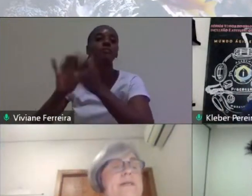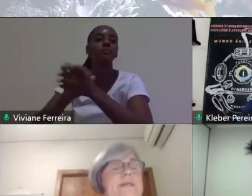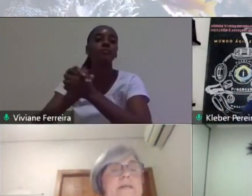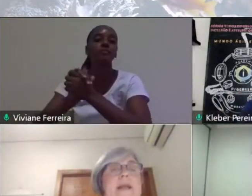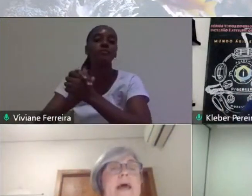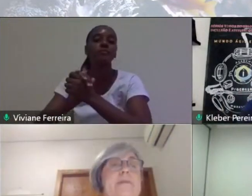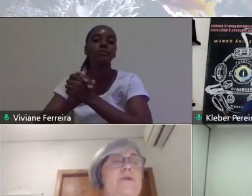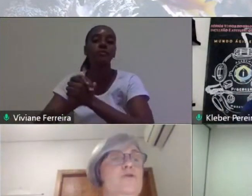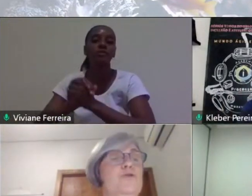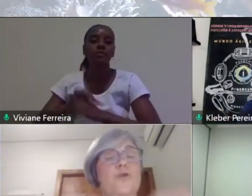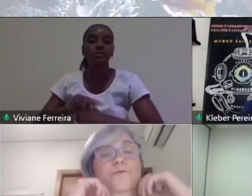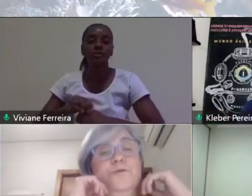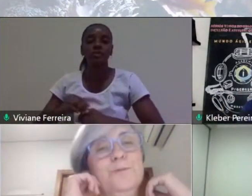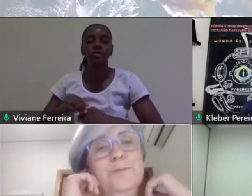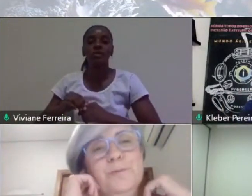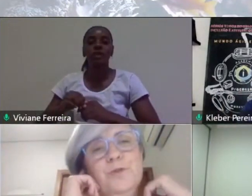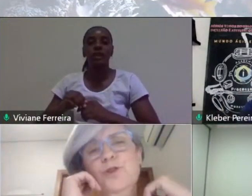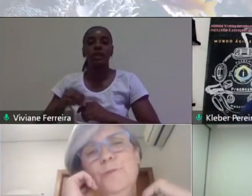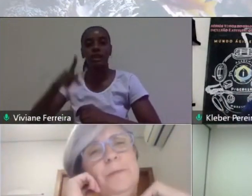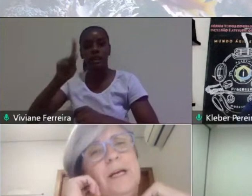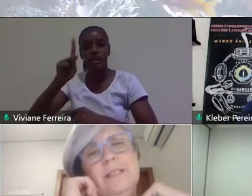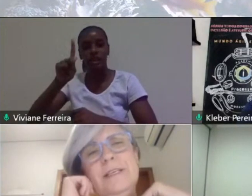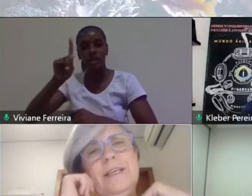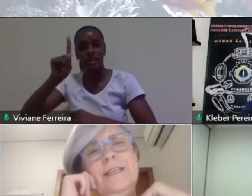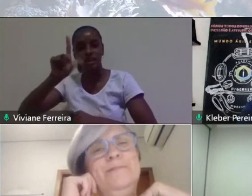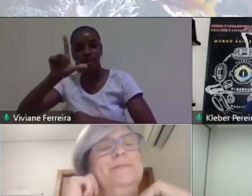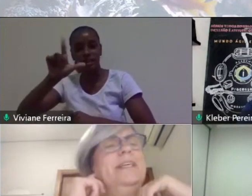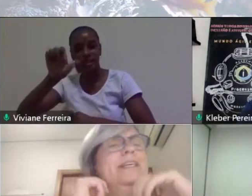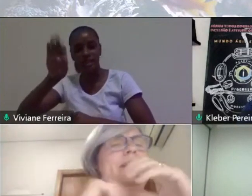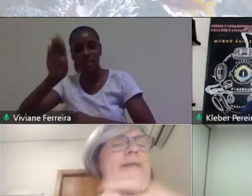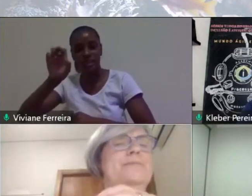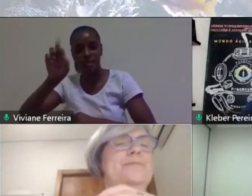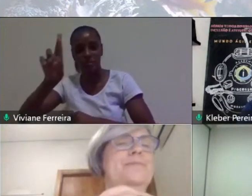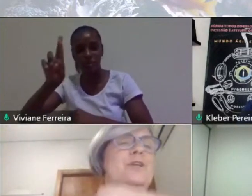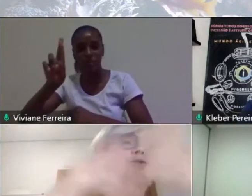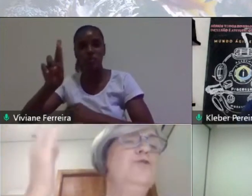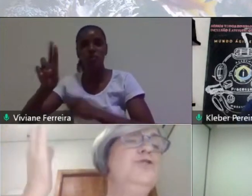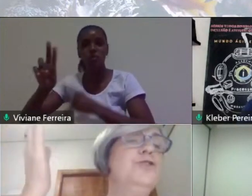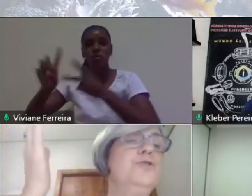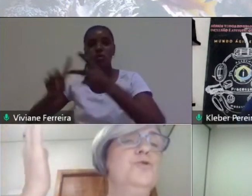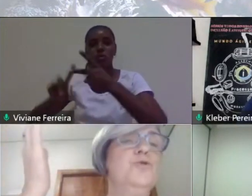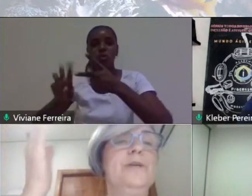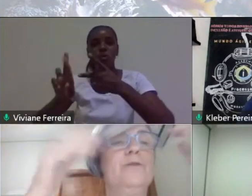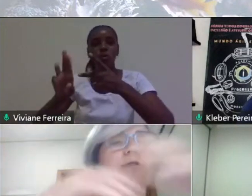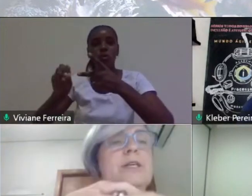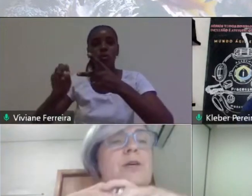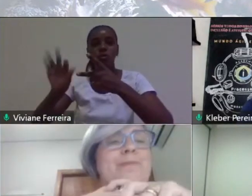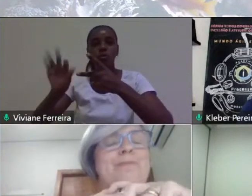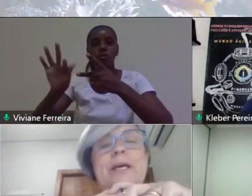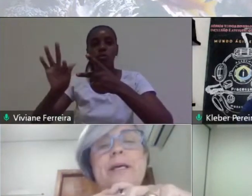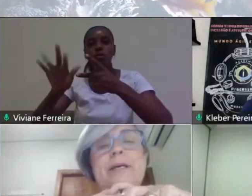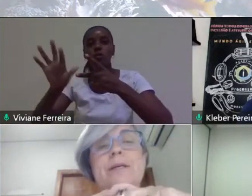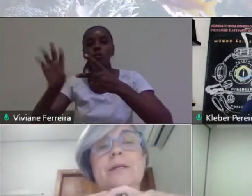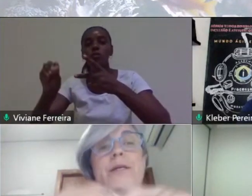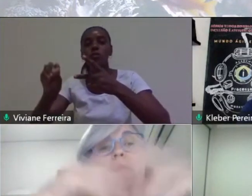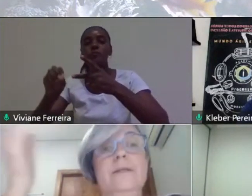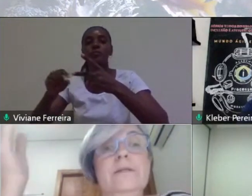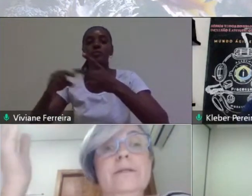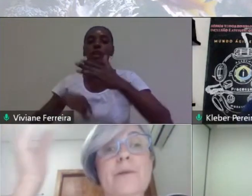Olha, Kleber, Rodolfo, super prazer. Eu sou do Instituto Rumo Inclusão,